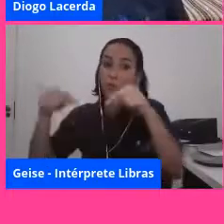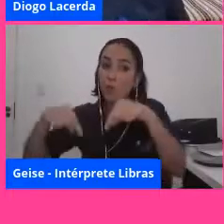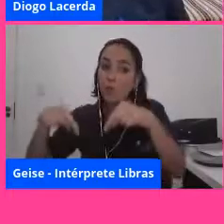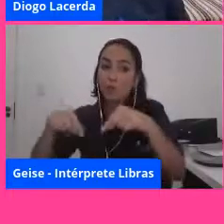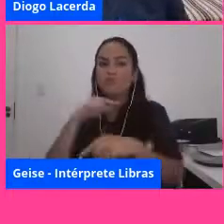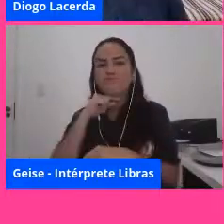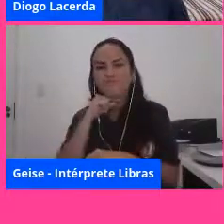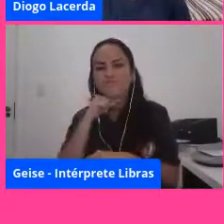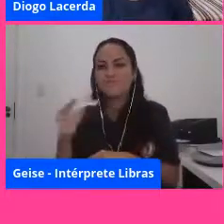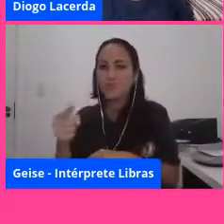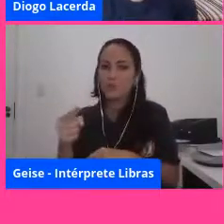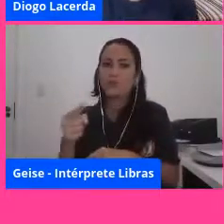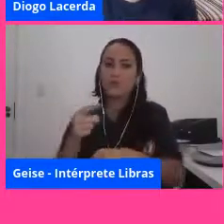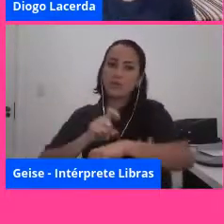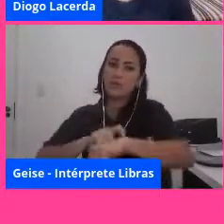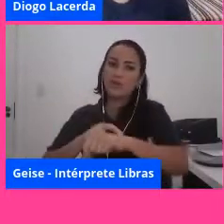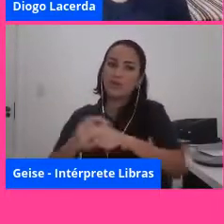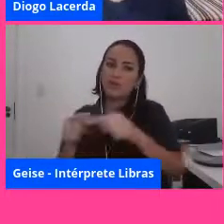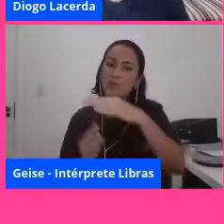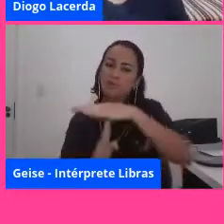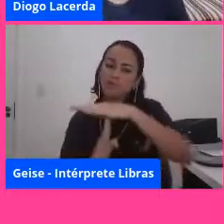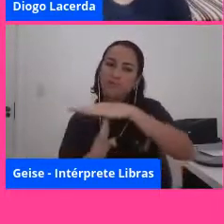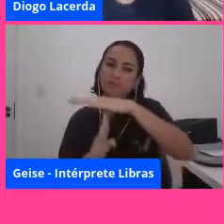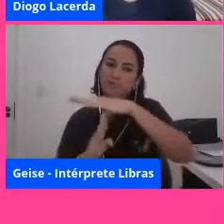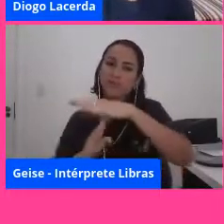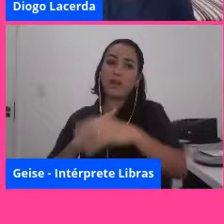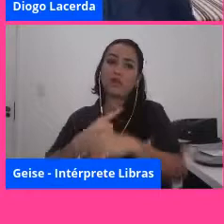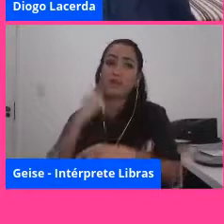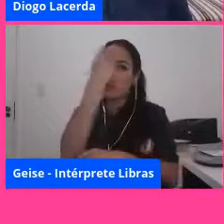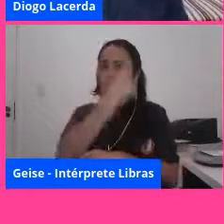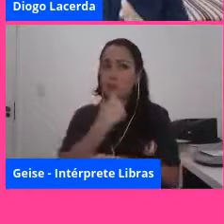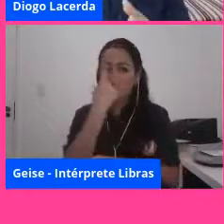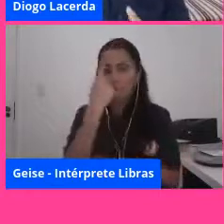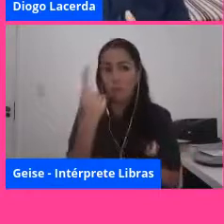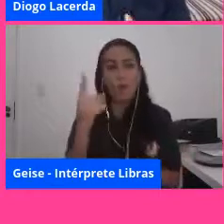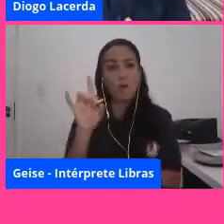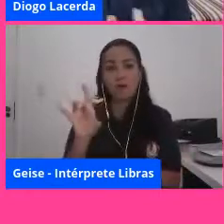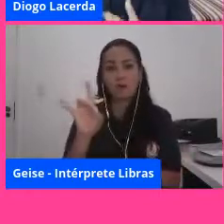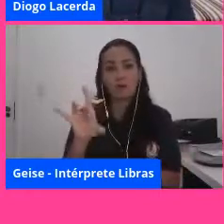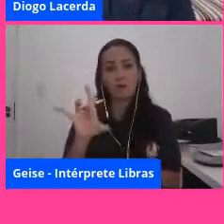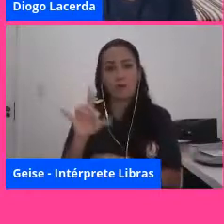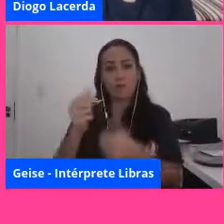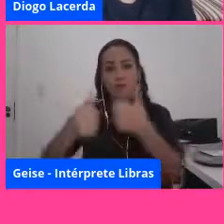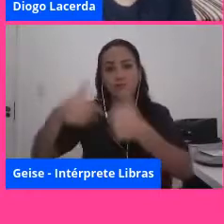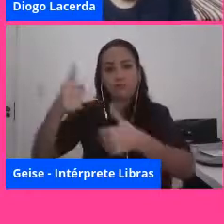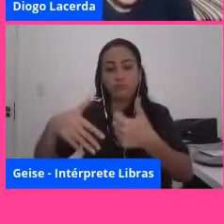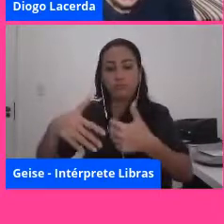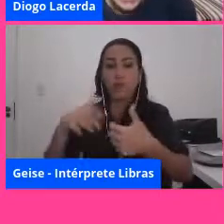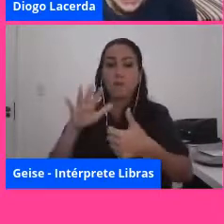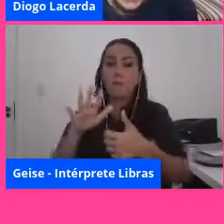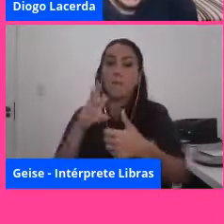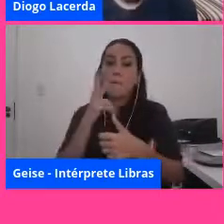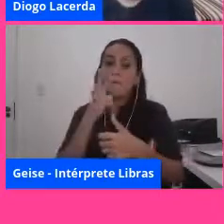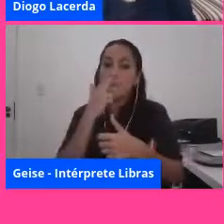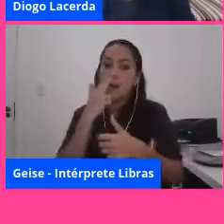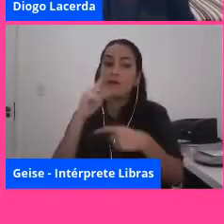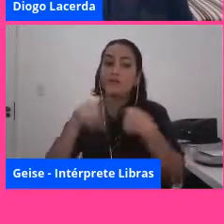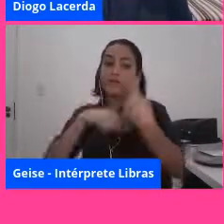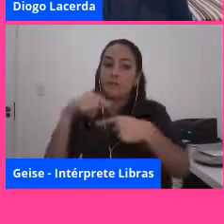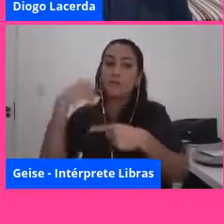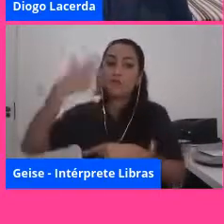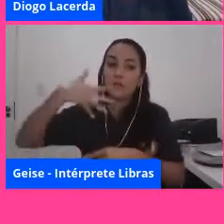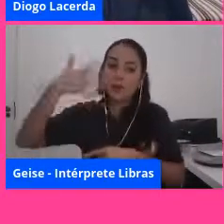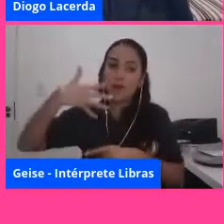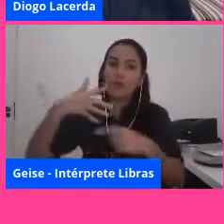oficina. Como o nosso tempo é limitado, eu tenho 1 hora para dar esse software. Essa palestra, até onde eu sei, ela vai ficar disponível, né?